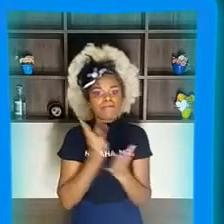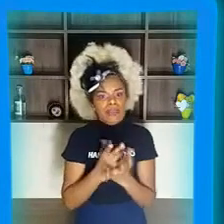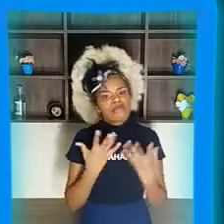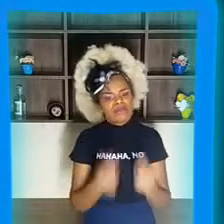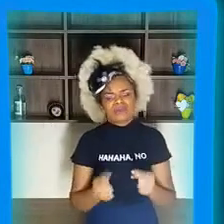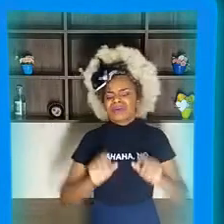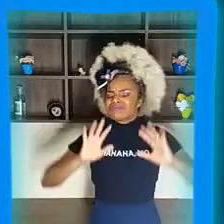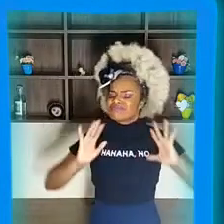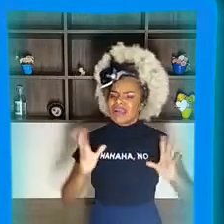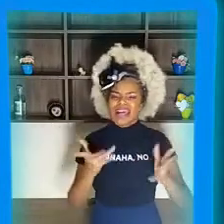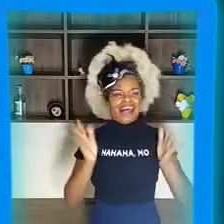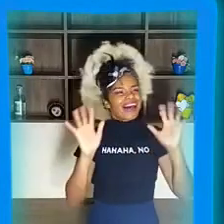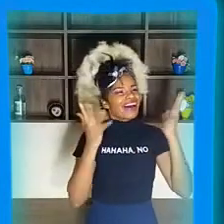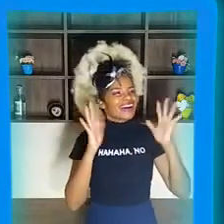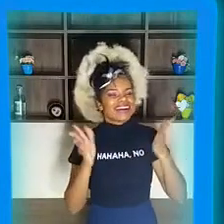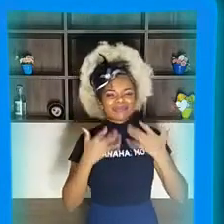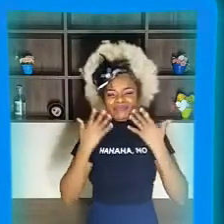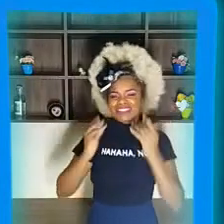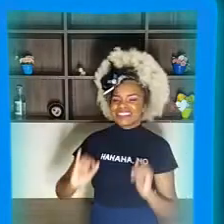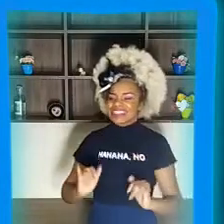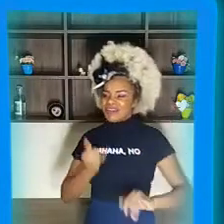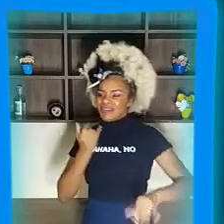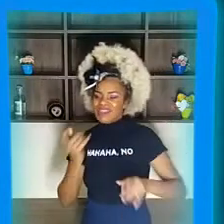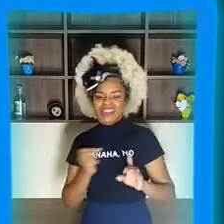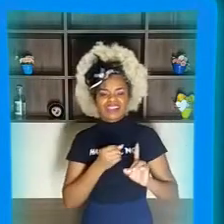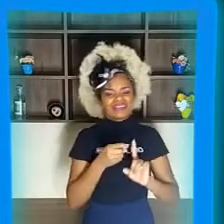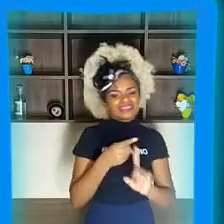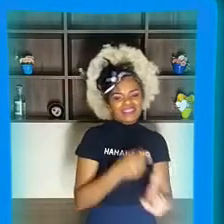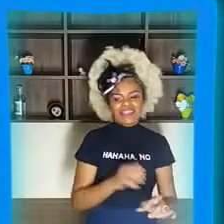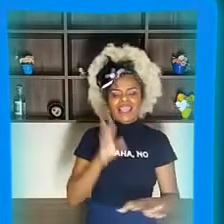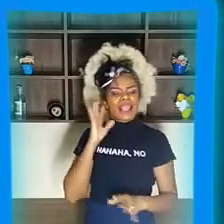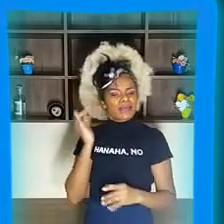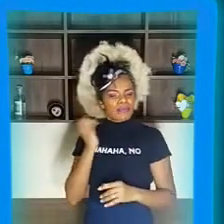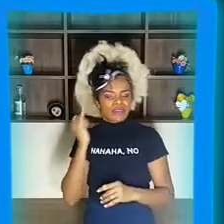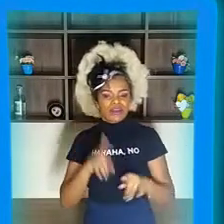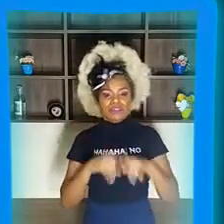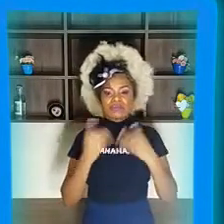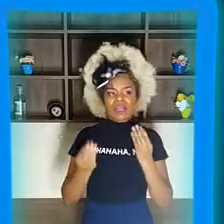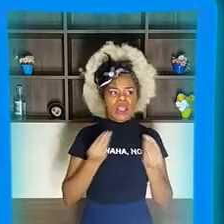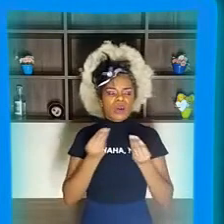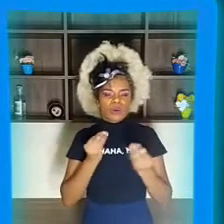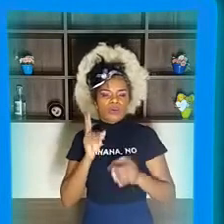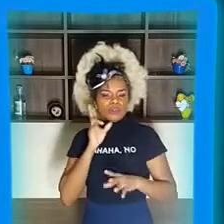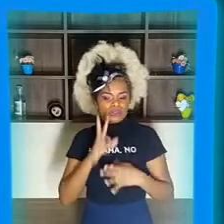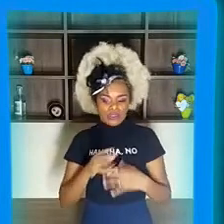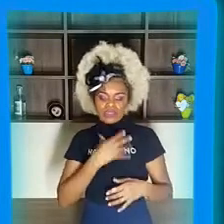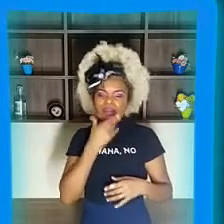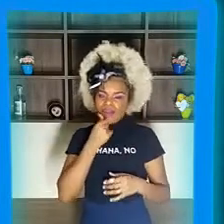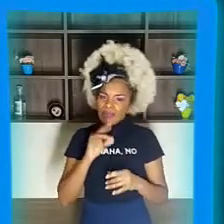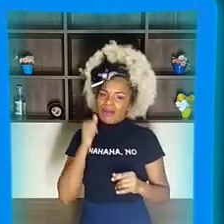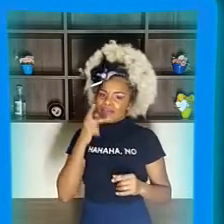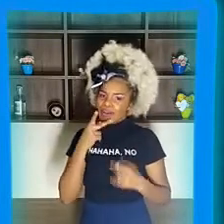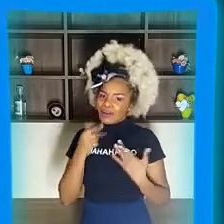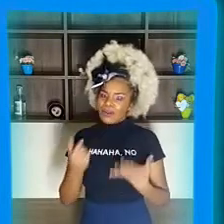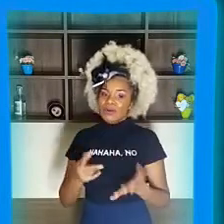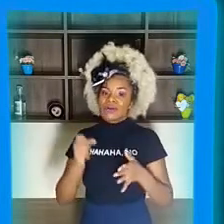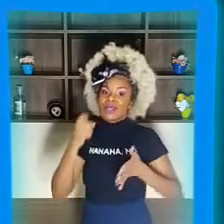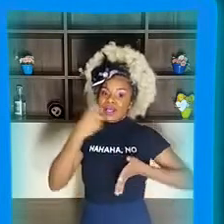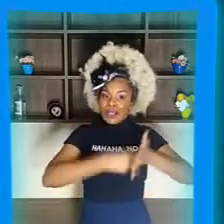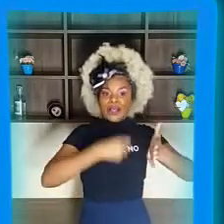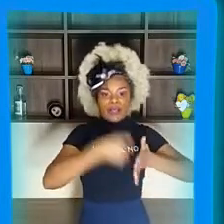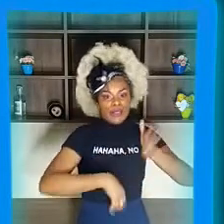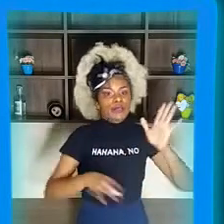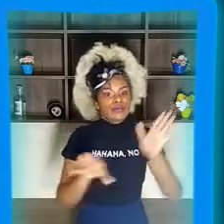maravilhoso aplaudir, curtir, seguir. Isso tudo é muito importante. Mas como bem disse nosso irmão ali, nossa irmã, os boletos chegam mesmo.